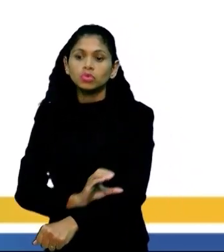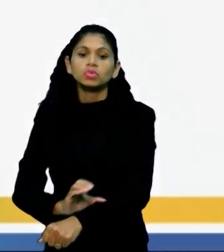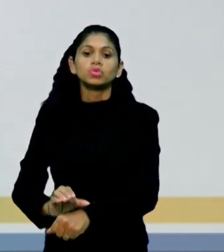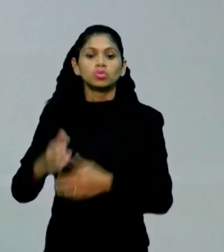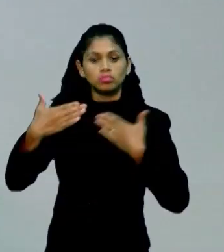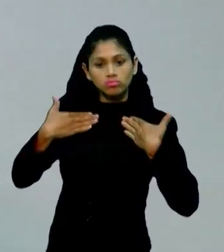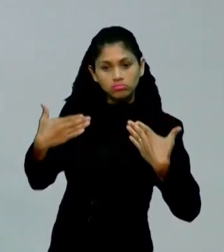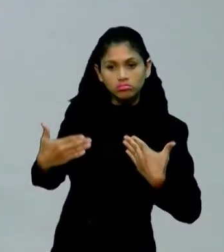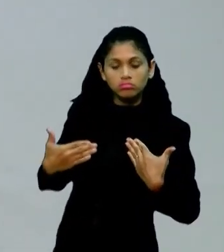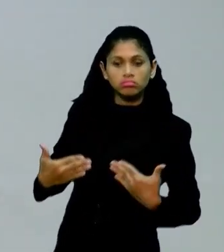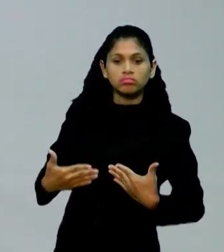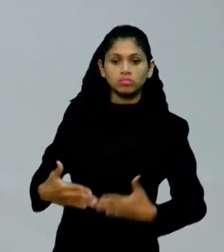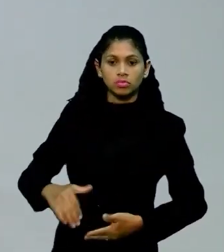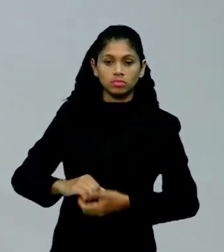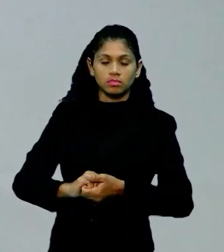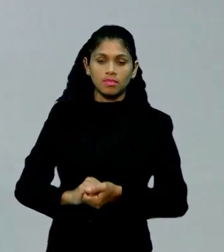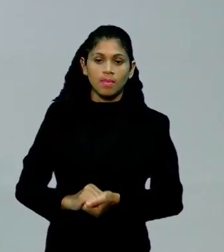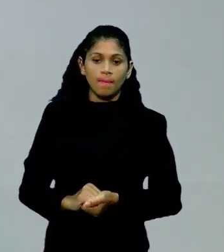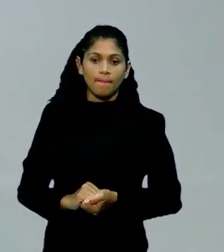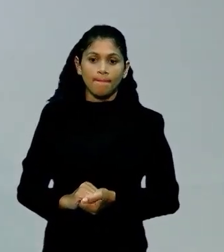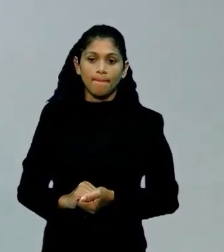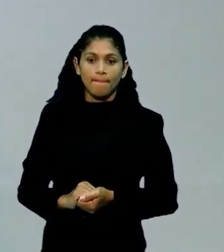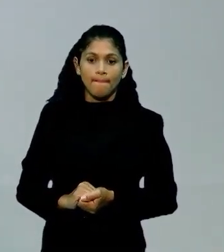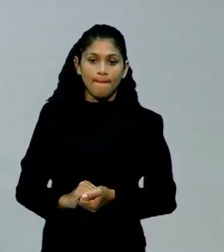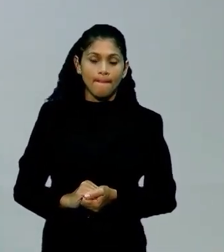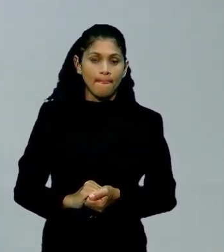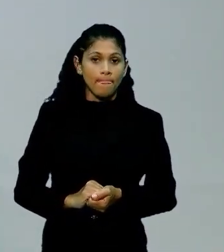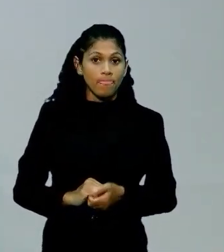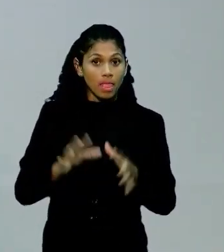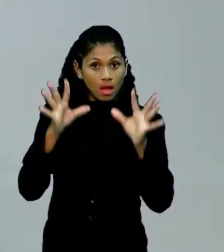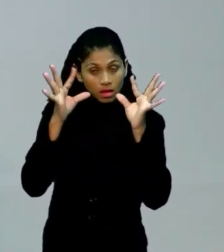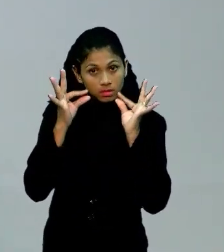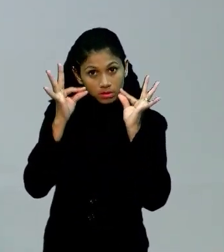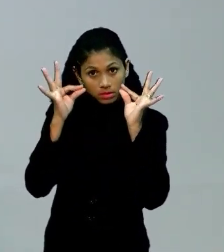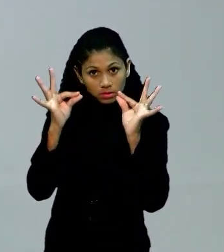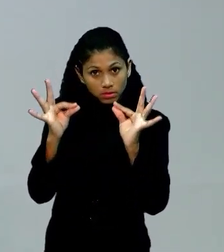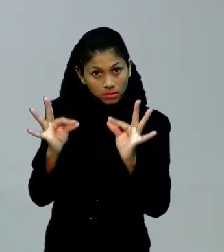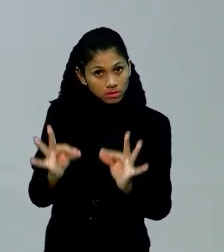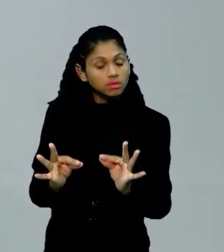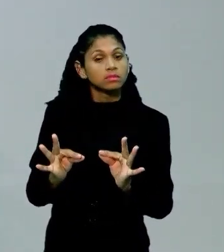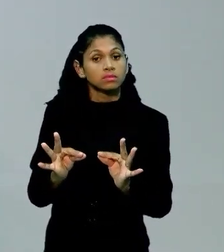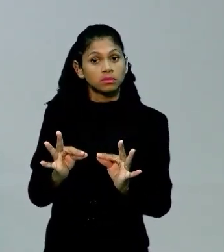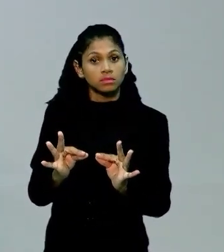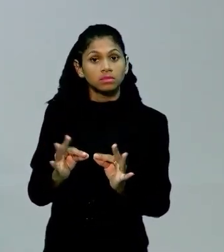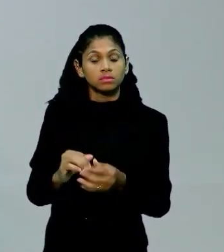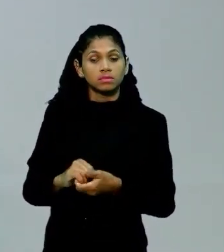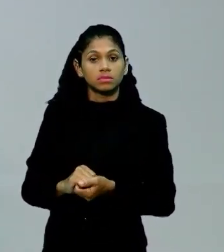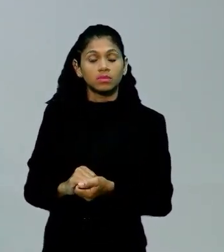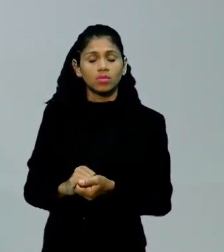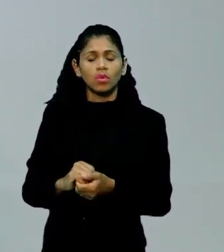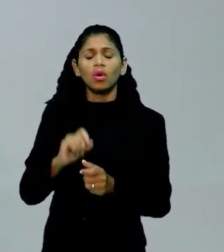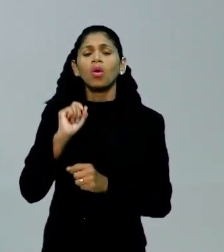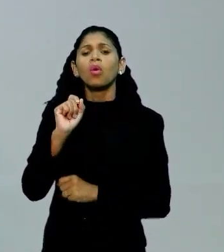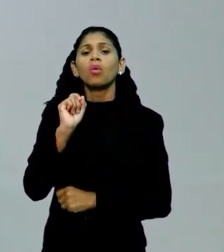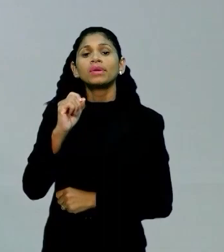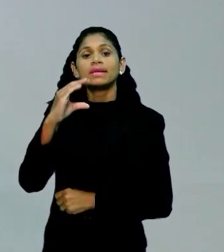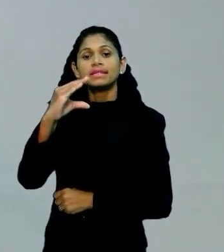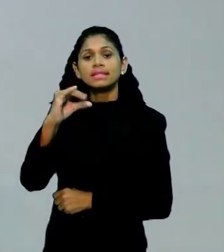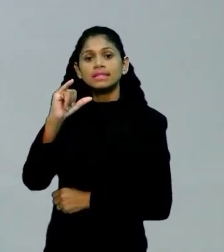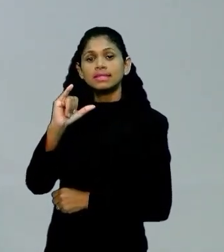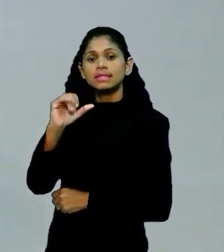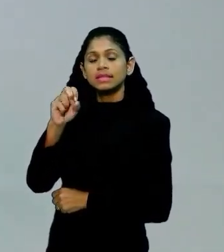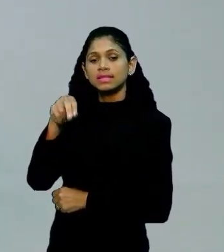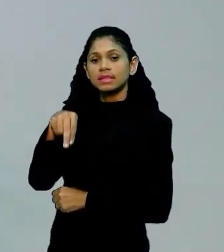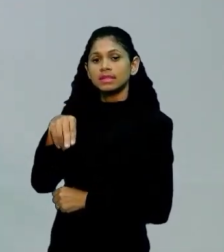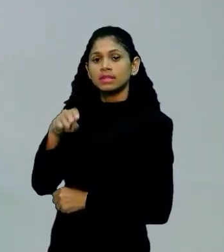sinestésica volta presta atenção agora foque em mim presta atenção o que que é sinestésica